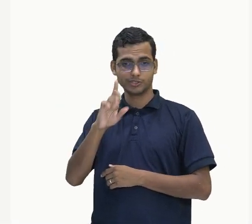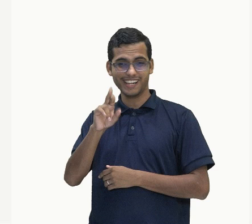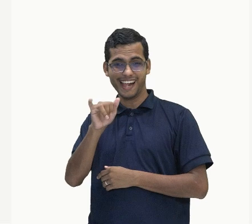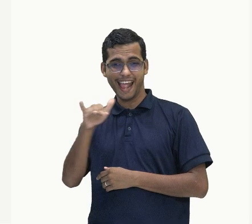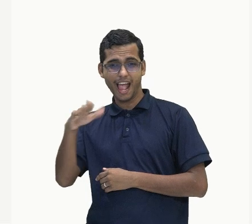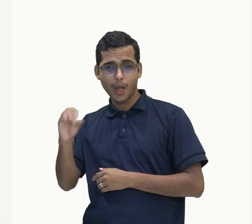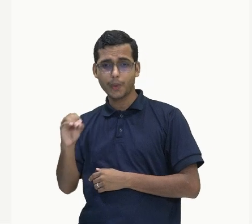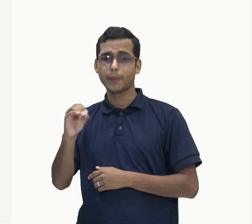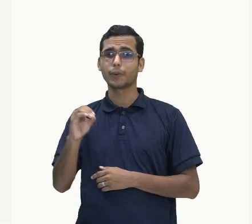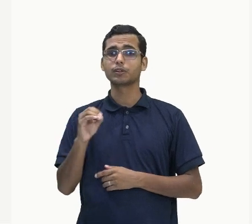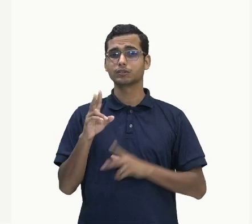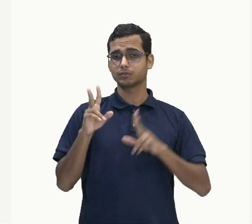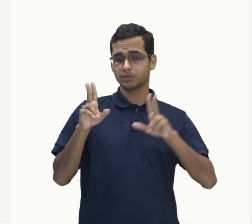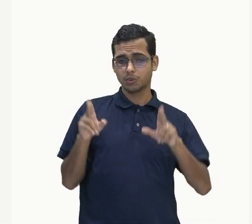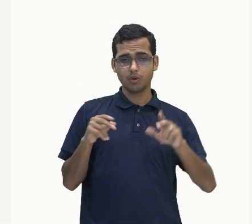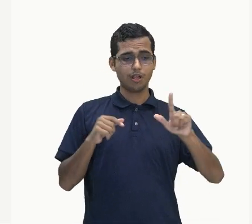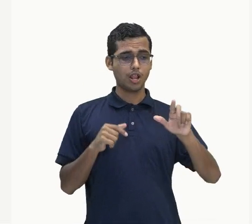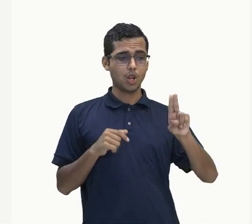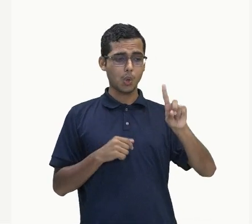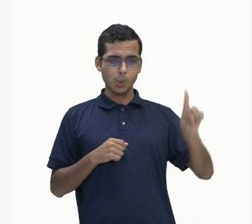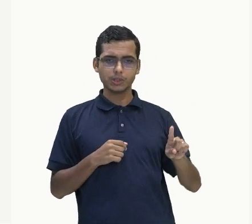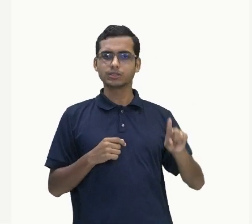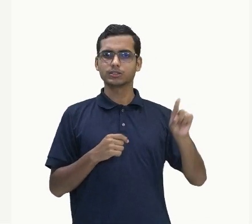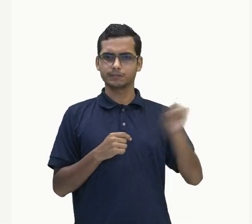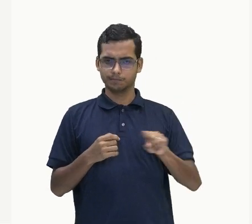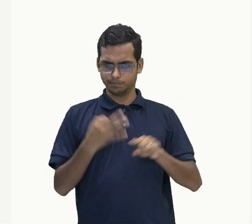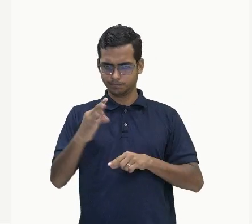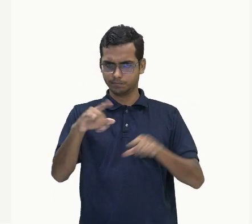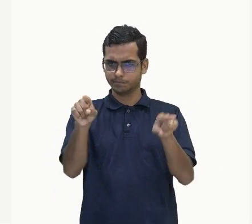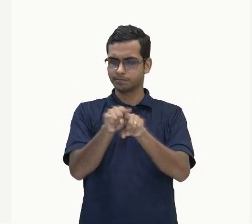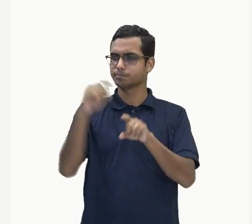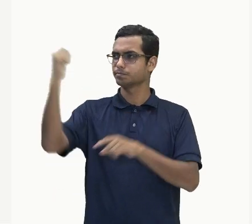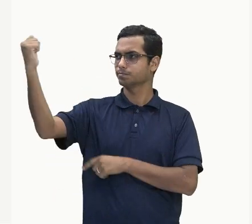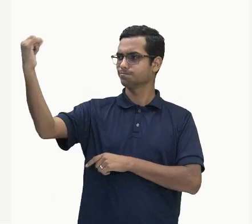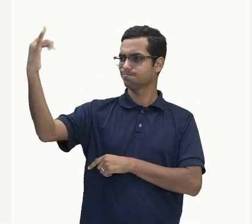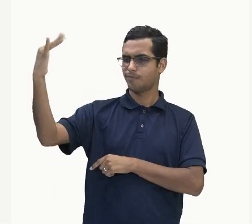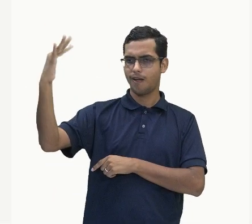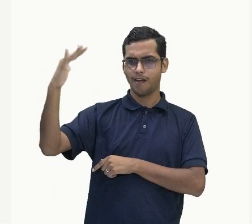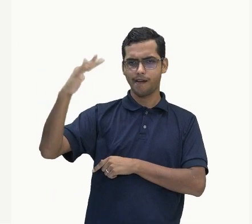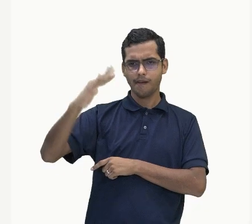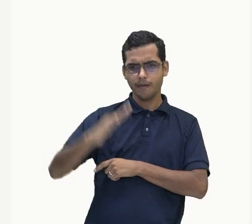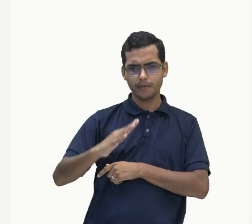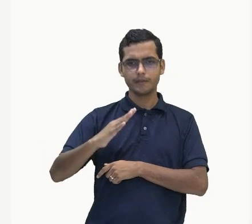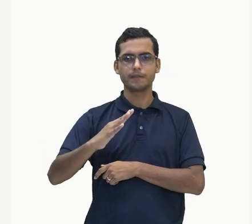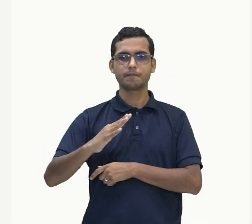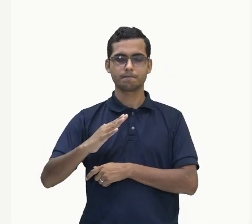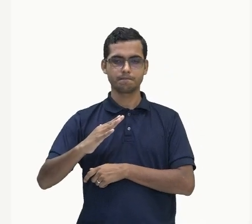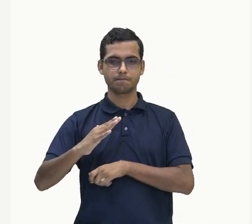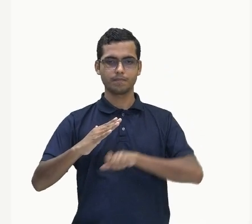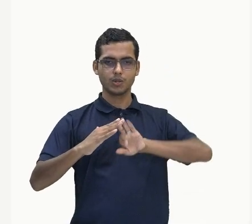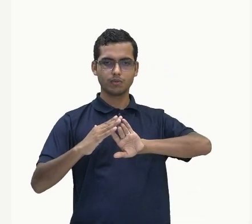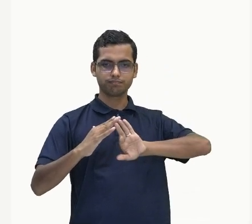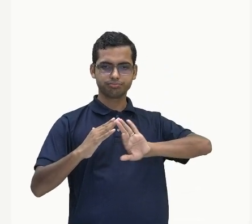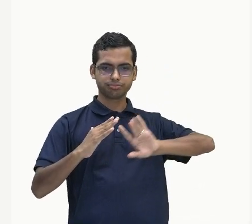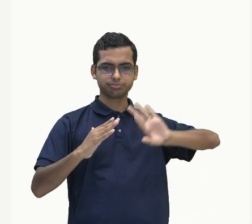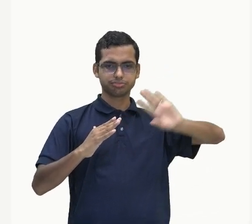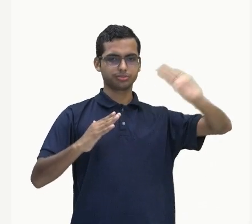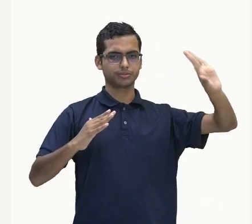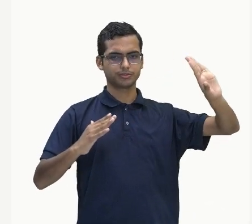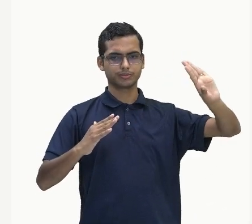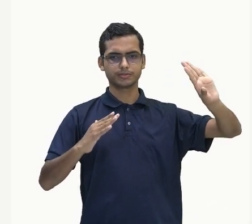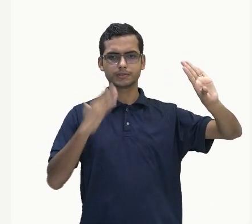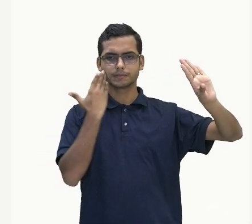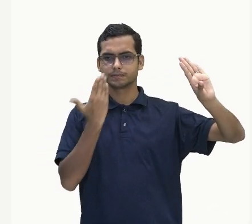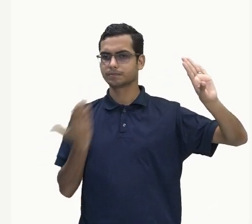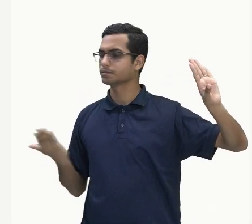que reflete, né? O raio incidente, né? Que é a luz incidente aqui. E nós temos aqui a superfície refletora,